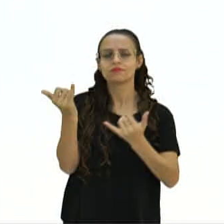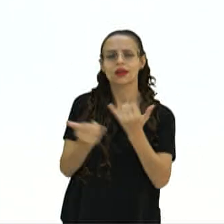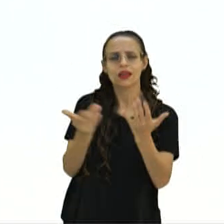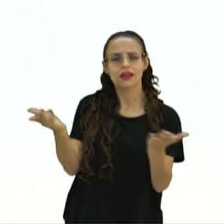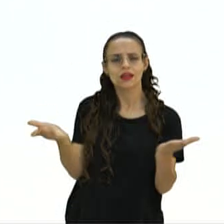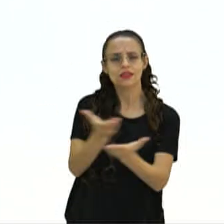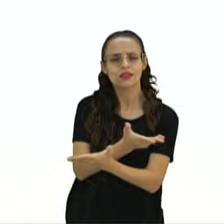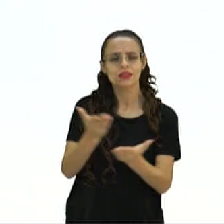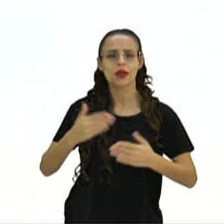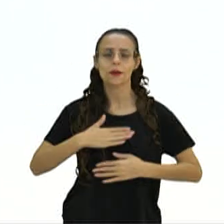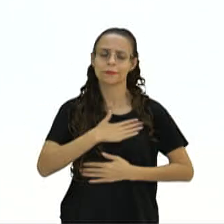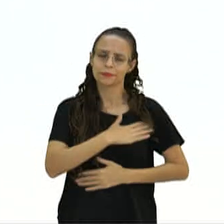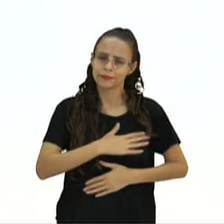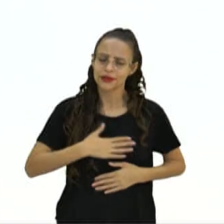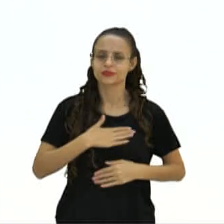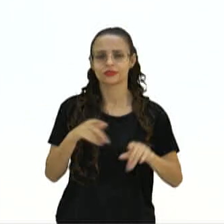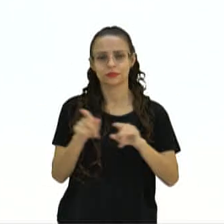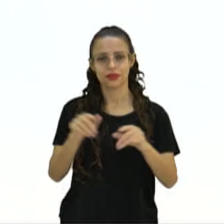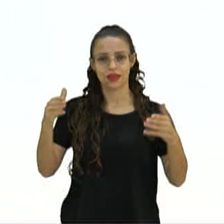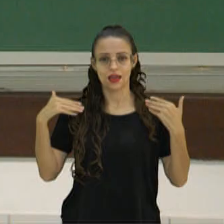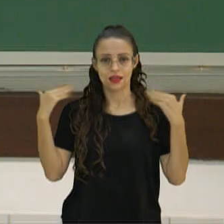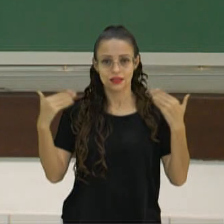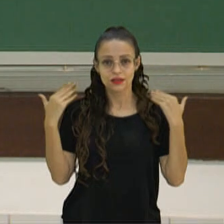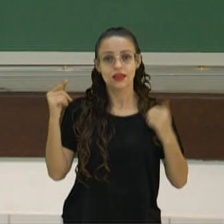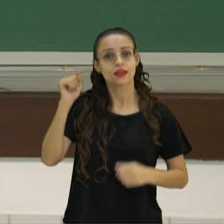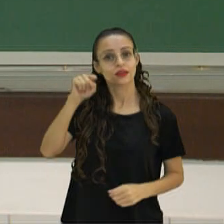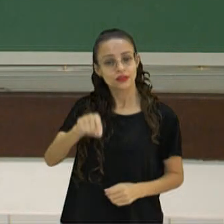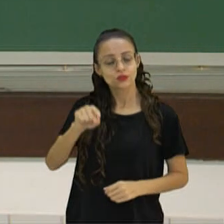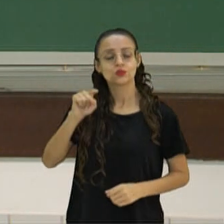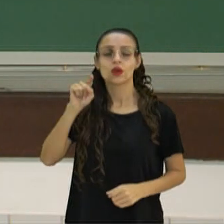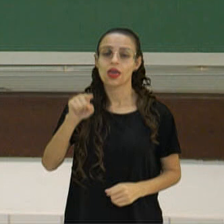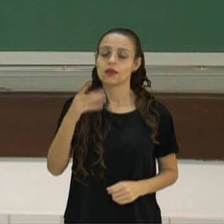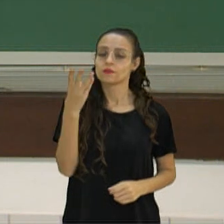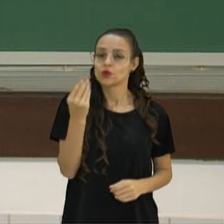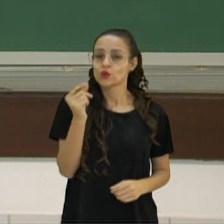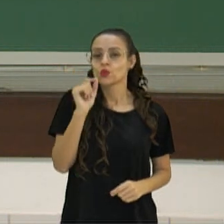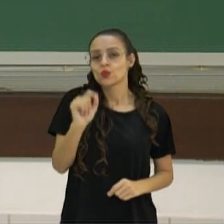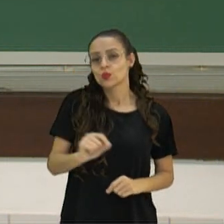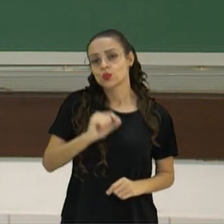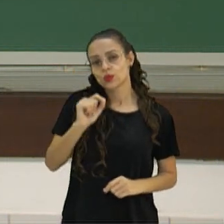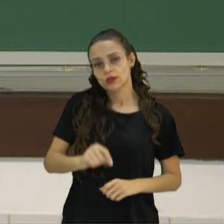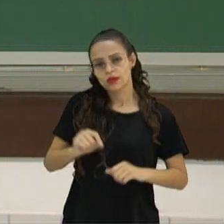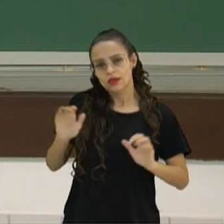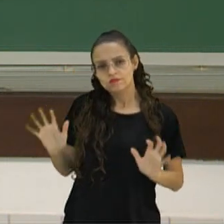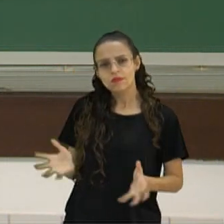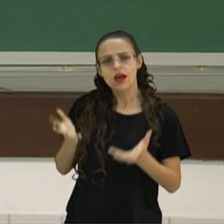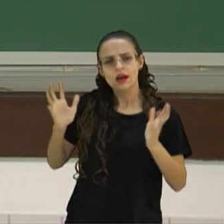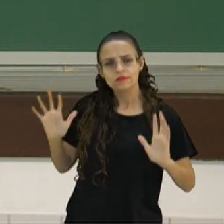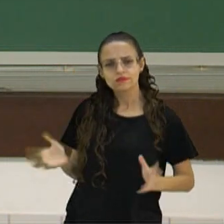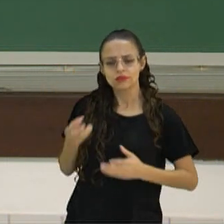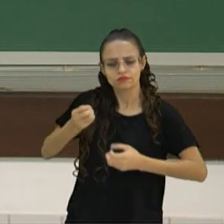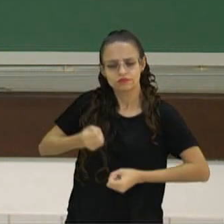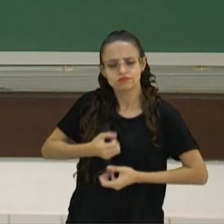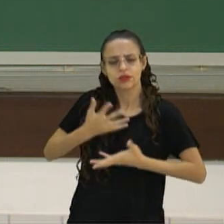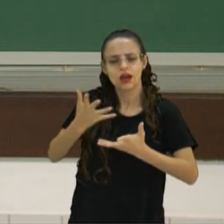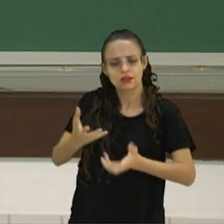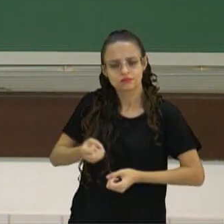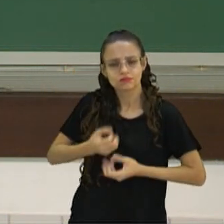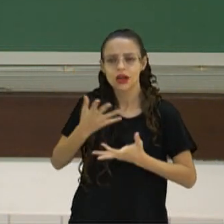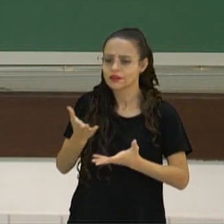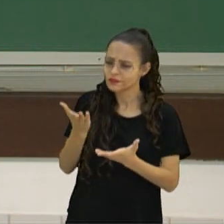o prazer e a alegria, né? E é muito trabalhado, né, a questão de espontaneidade. A pessoa está